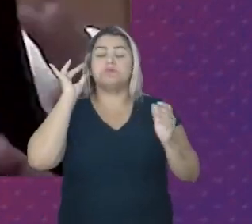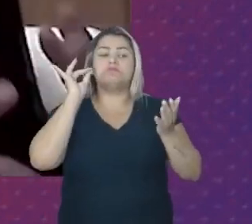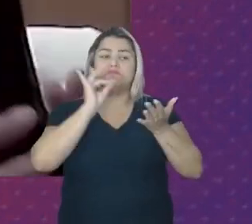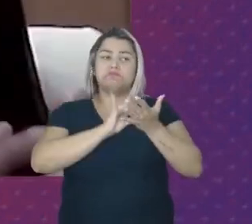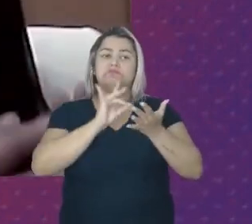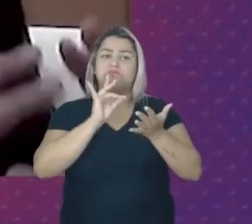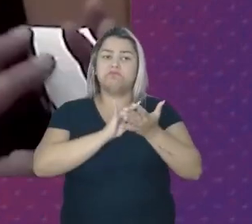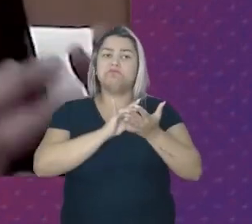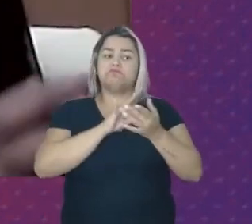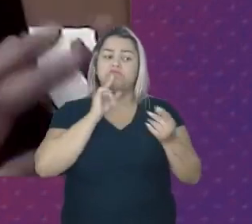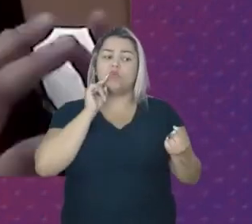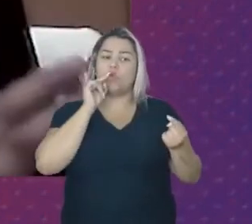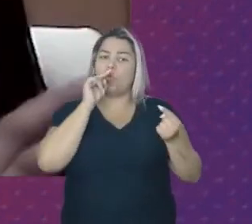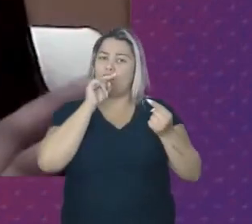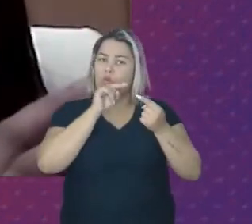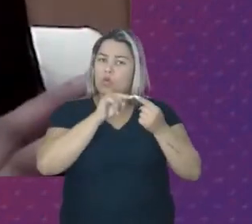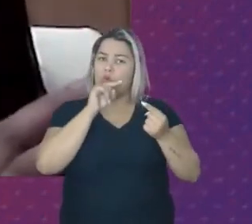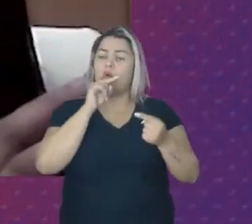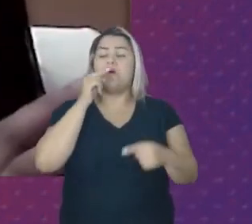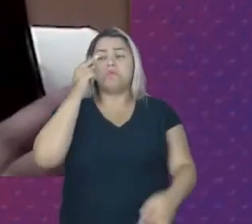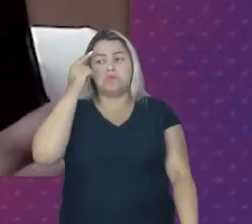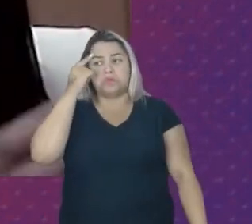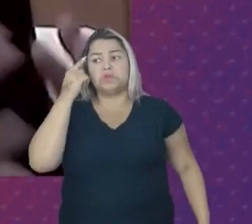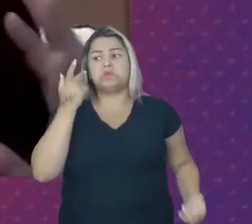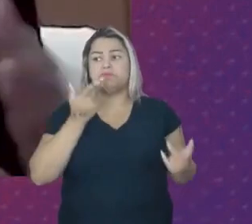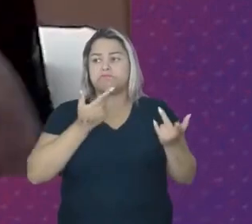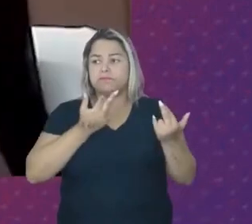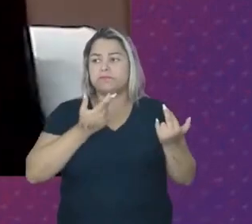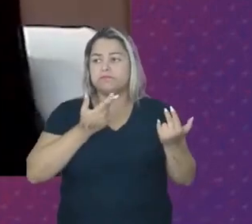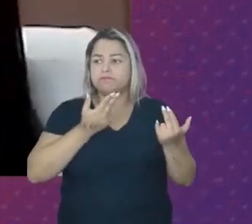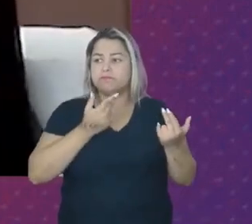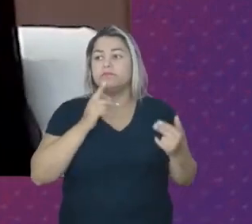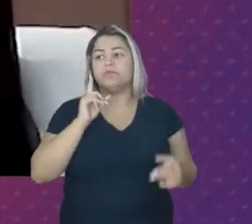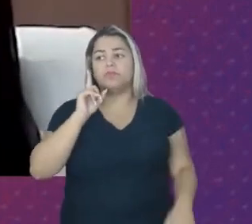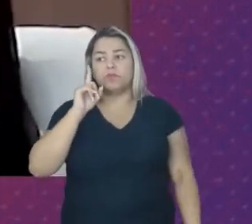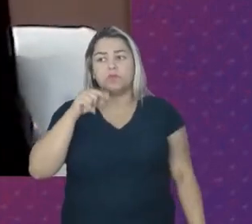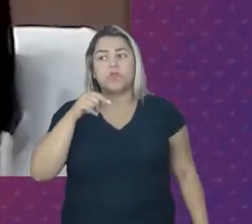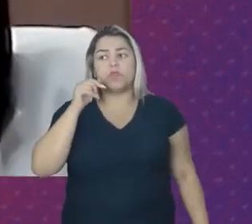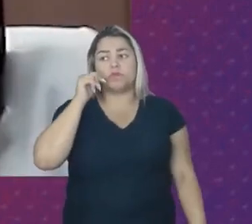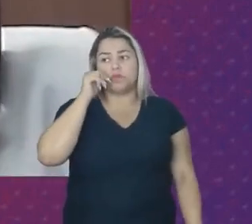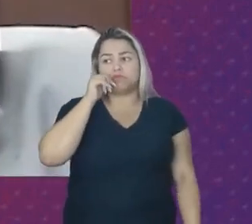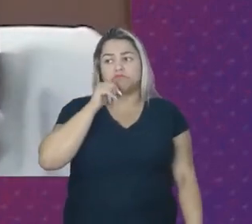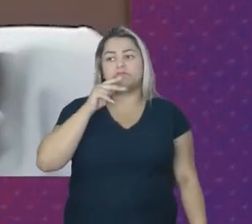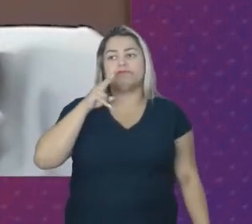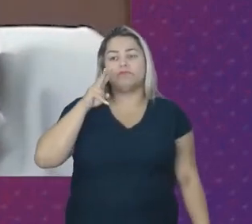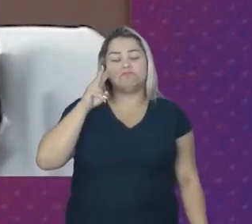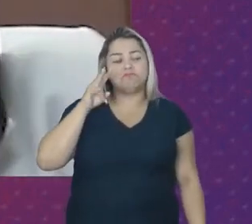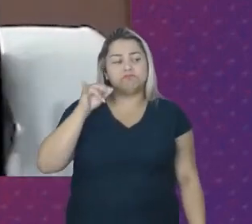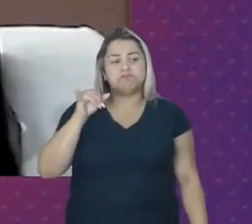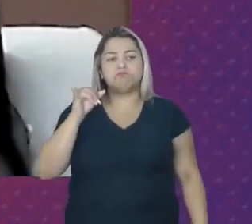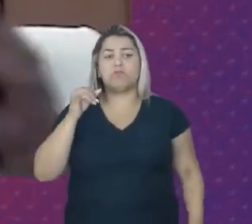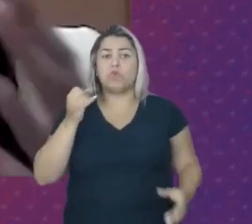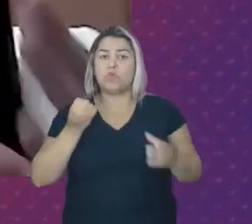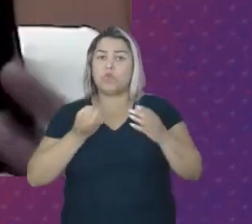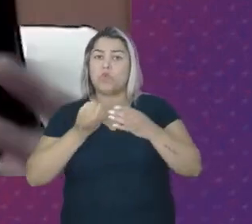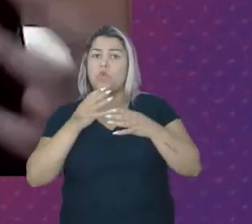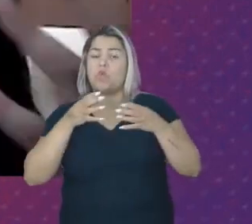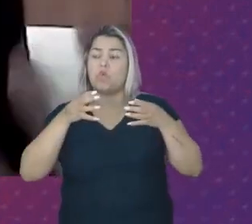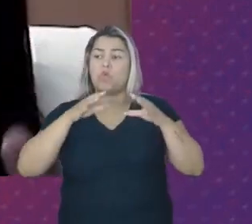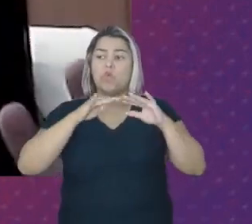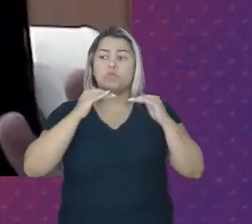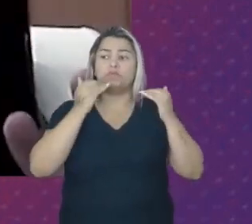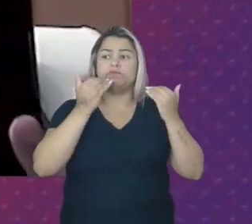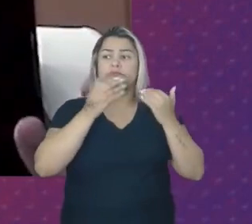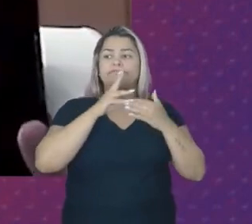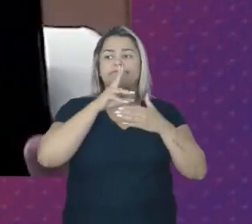fato concordam e pensam como você pensa. São essas pessoas que vão formar a sua comunidade, e o